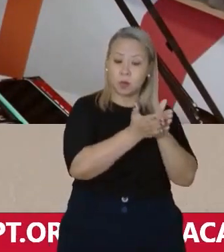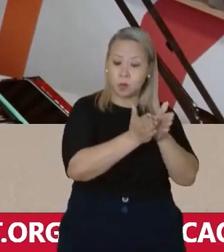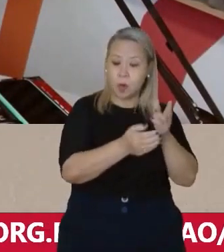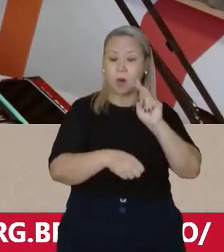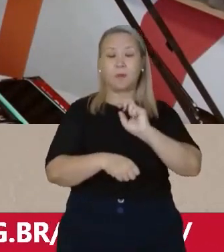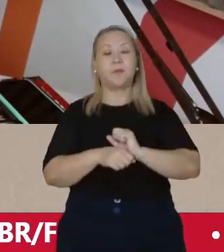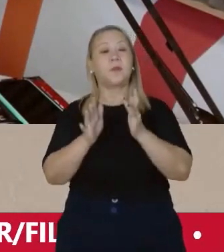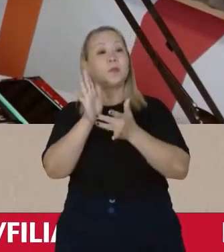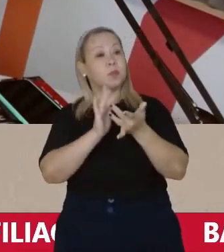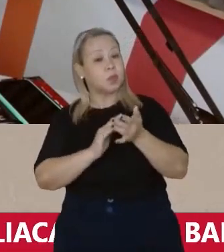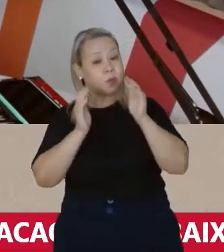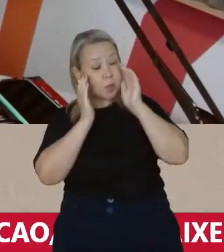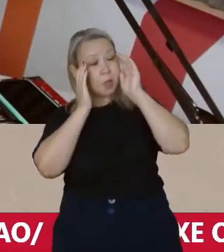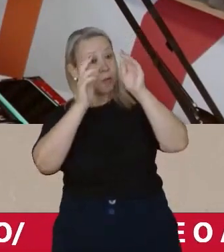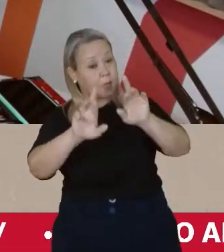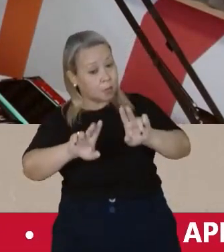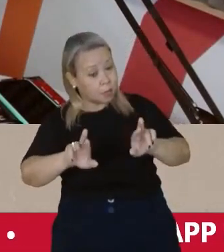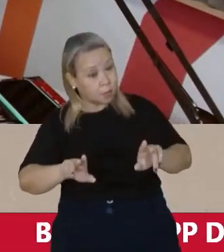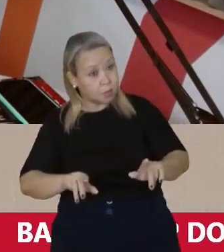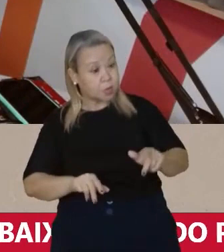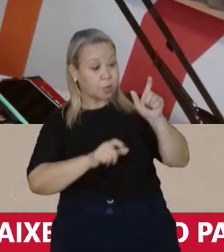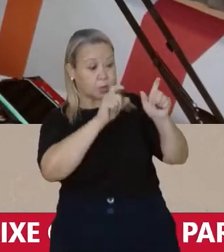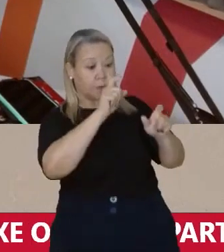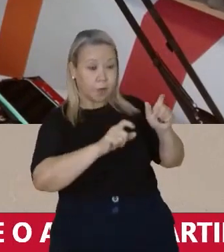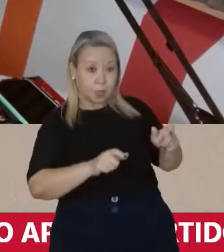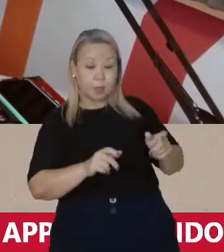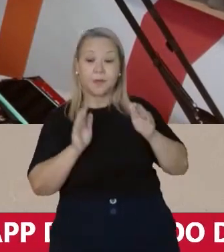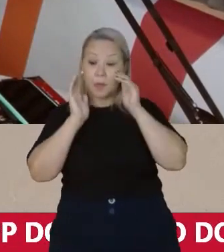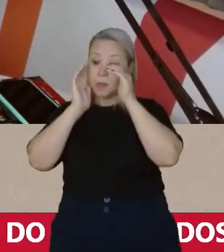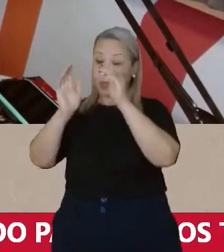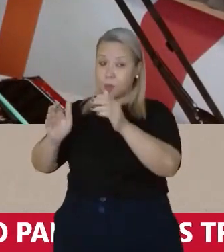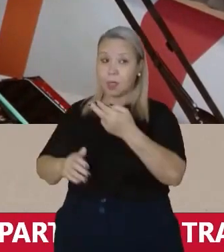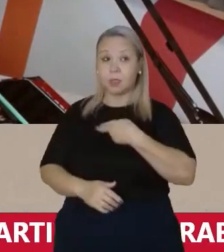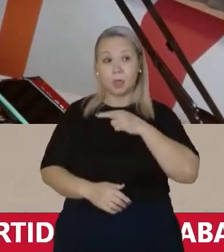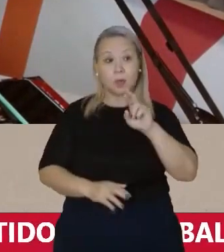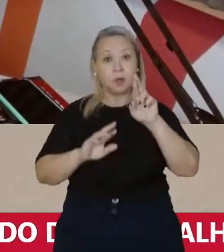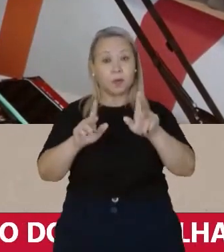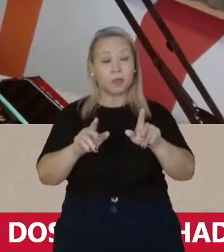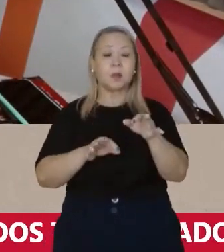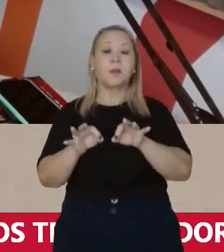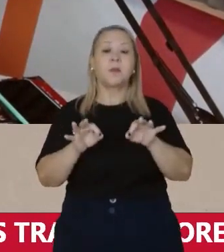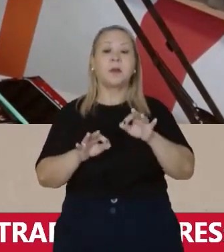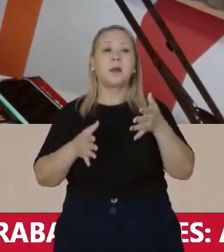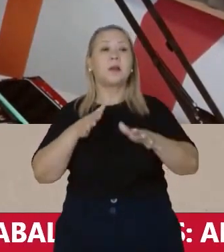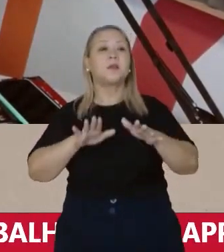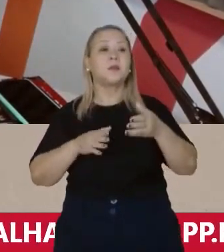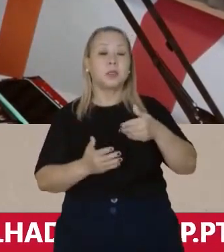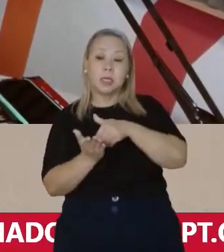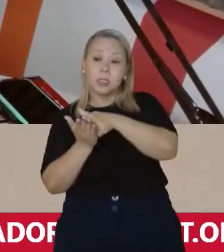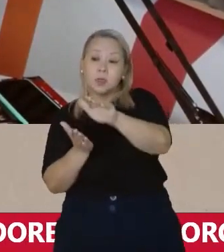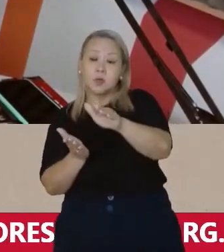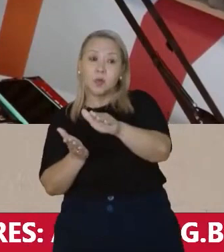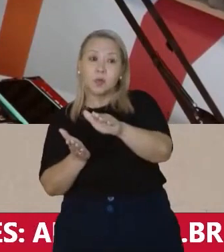Jesus respeita as diferenças, que Jesus respeita as religiões diferentes. Ele tem que estar preparado, às vezes, para ser expulso da igreja dele,